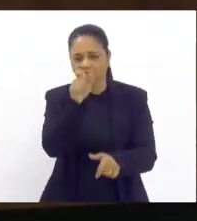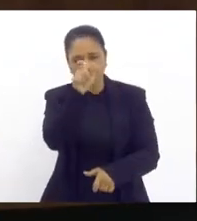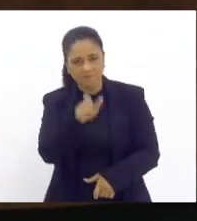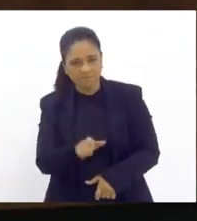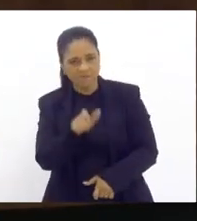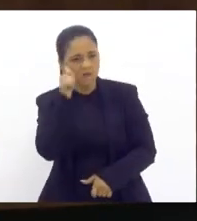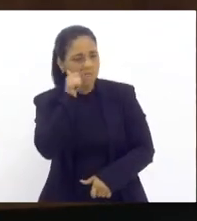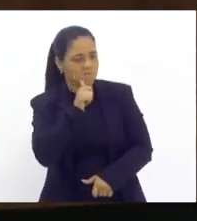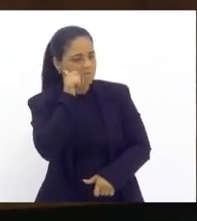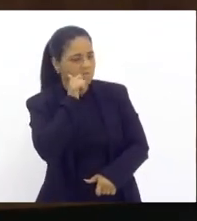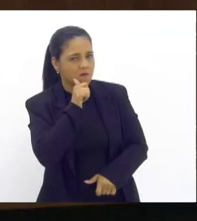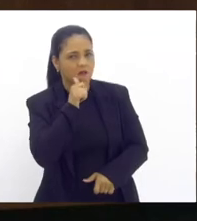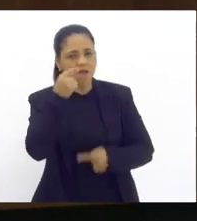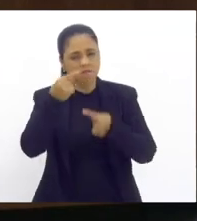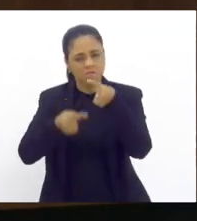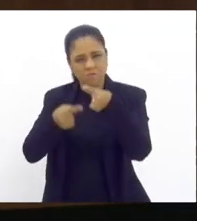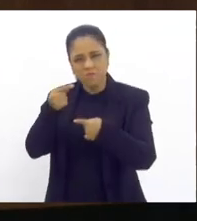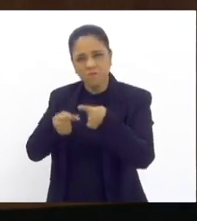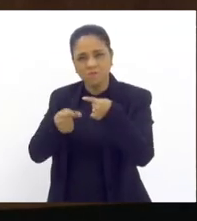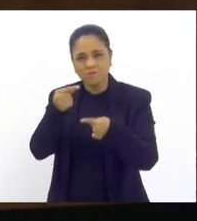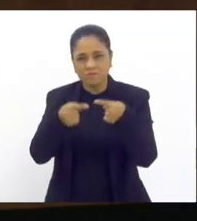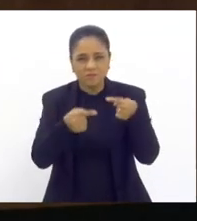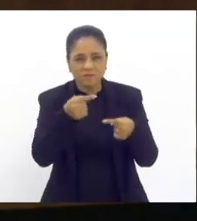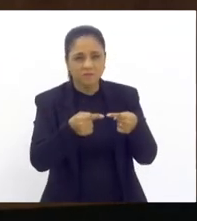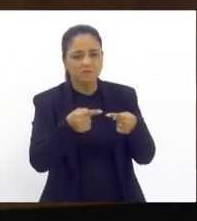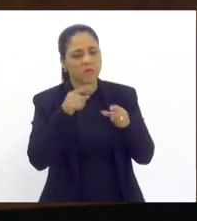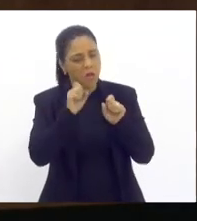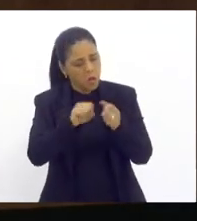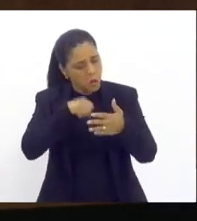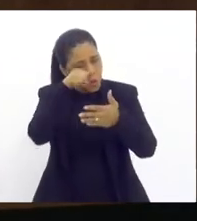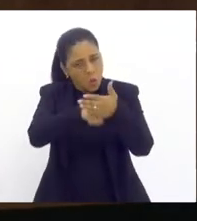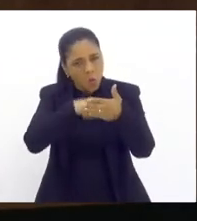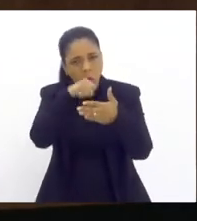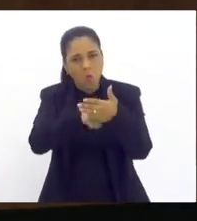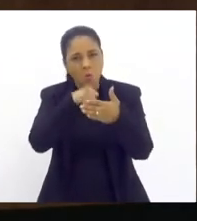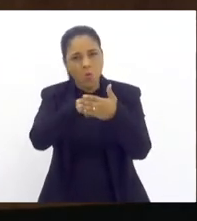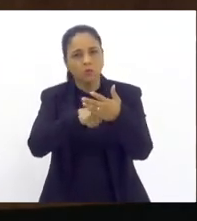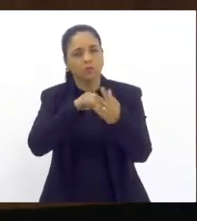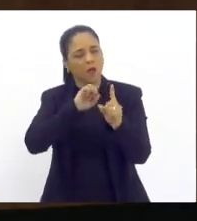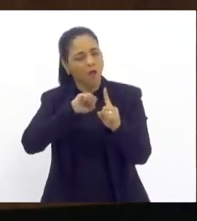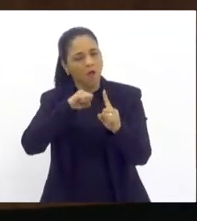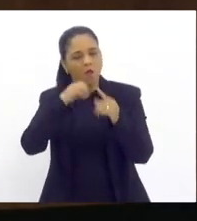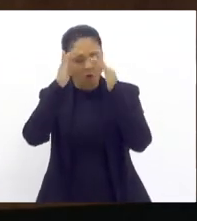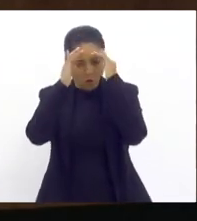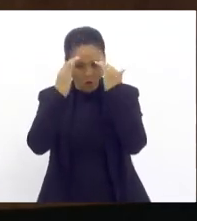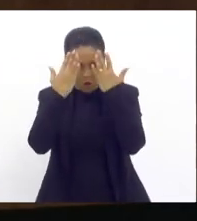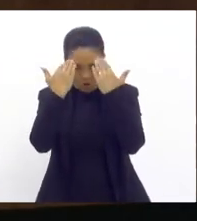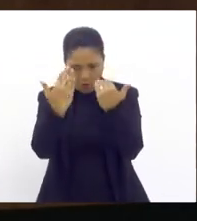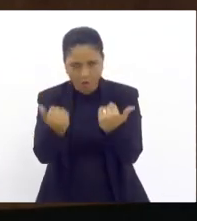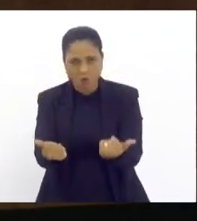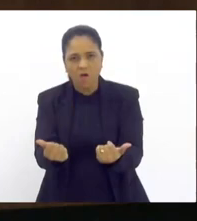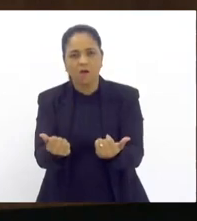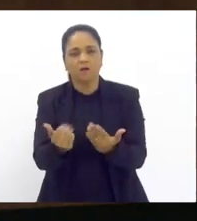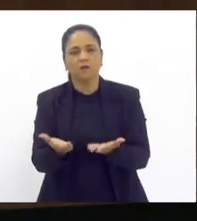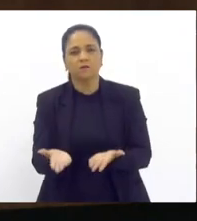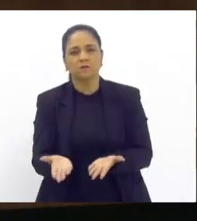das mulheres na política, que carrega essa luta com tanta honradez e